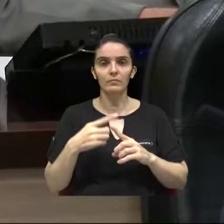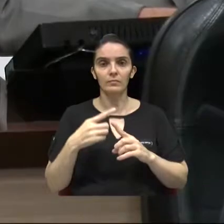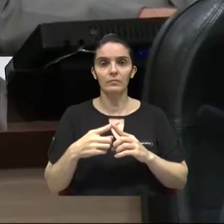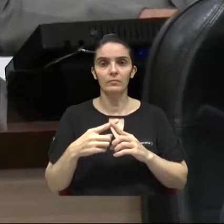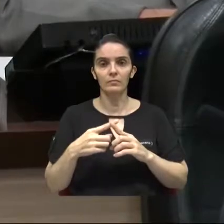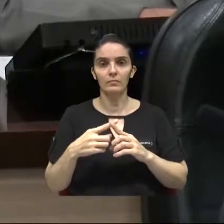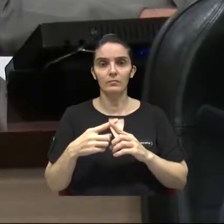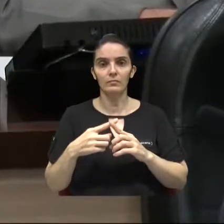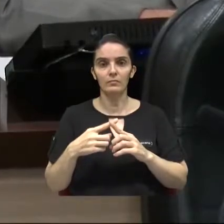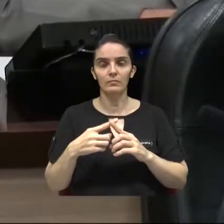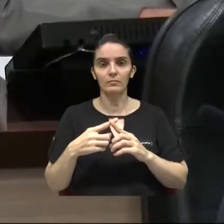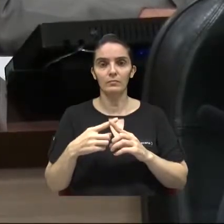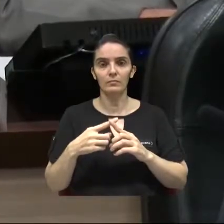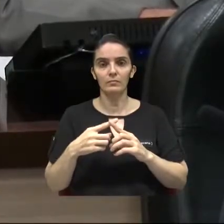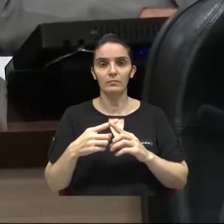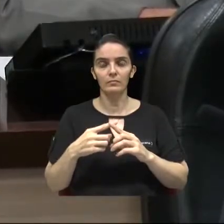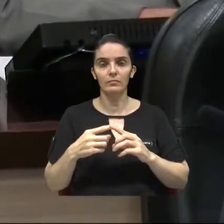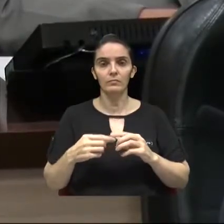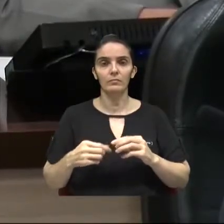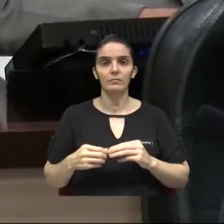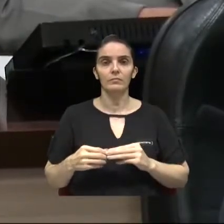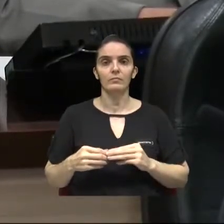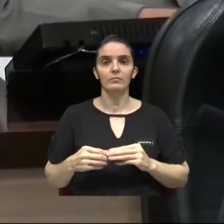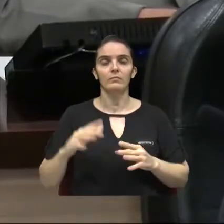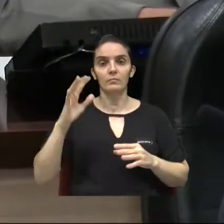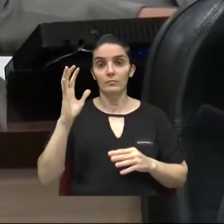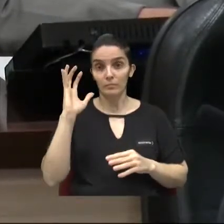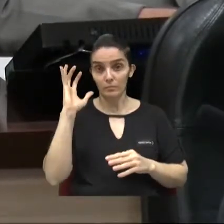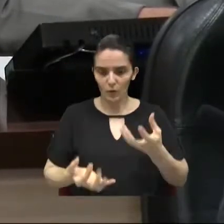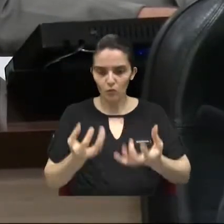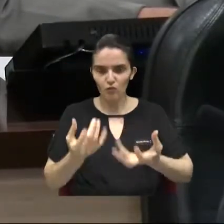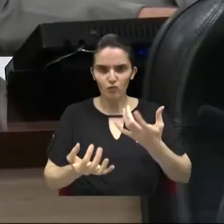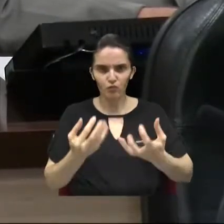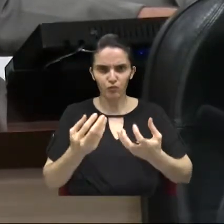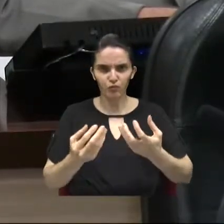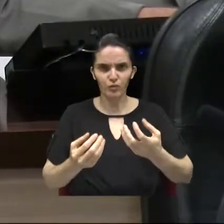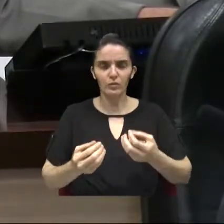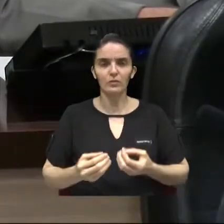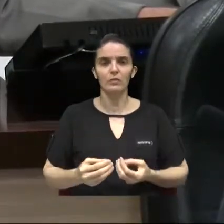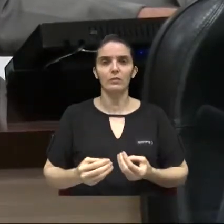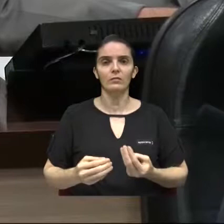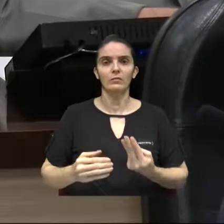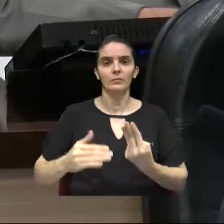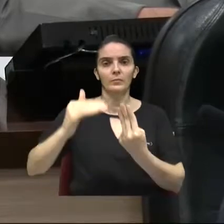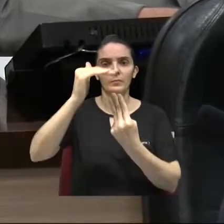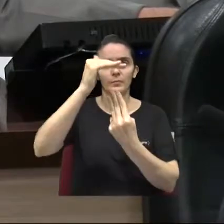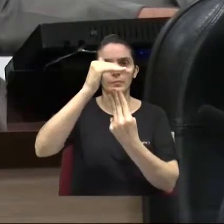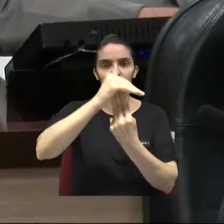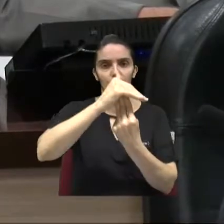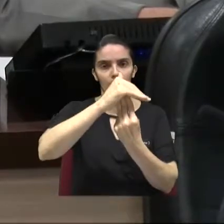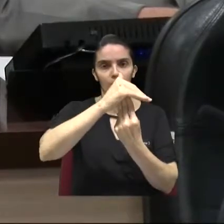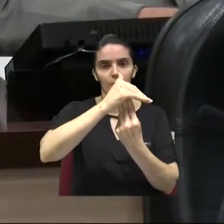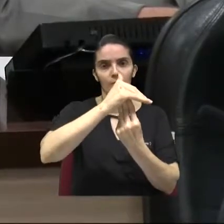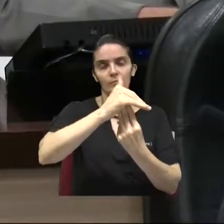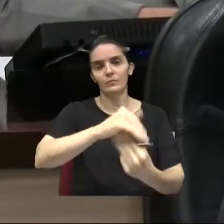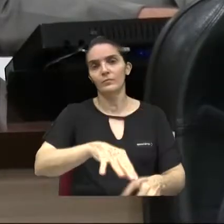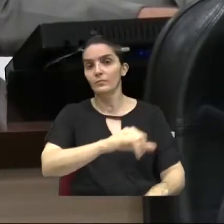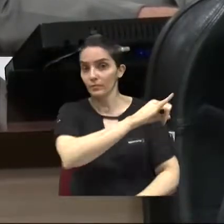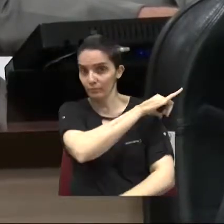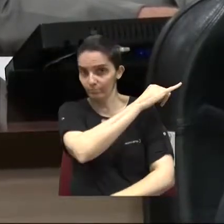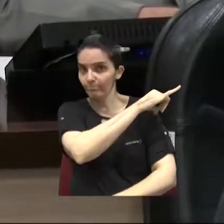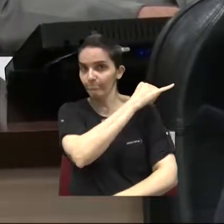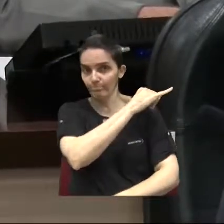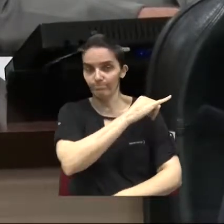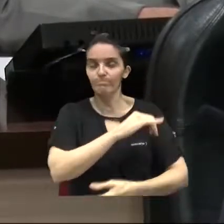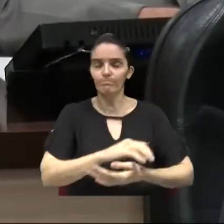Museu Nacional do Rio de Janeiro há pouco mais de um mês. Na verdade, nós temos conhecimento que